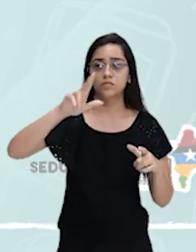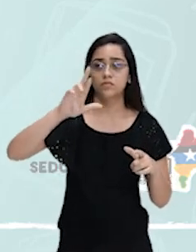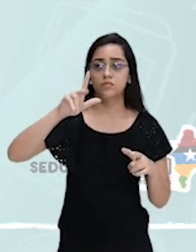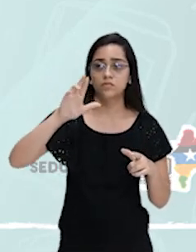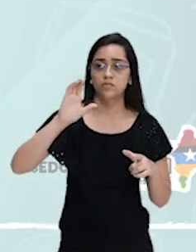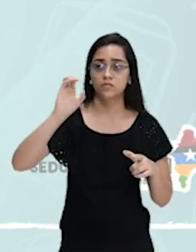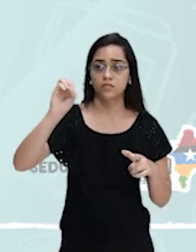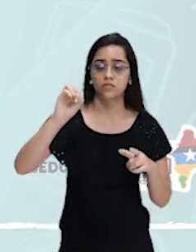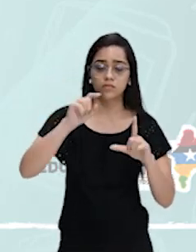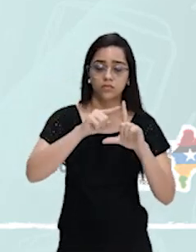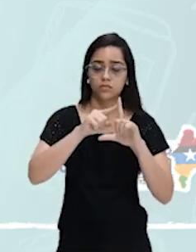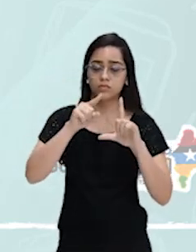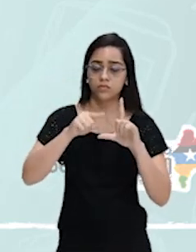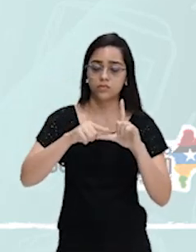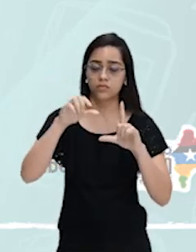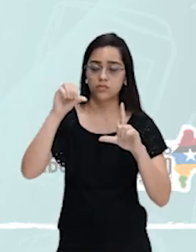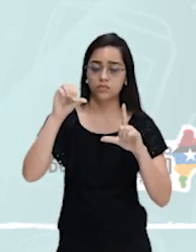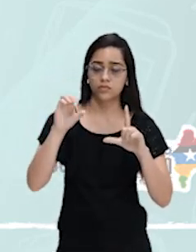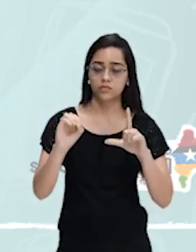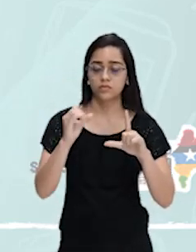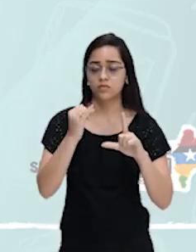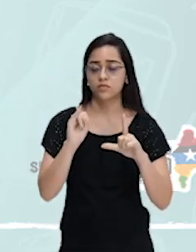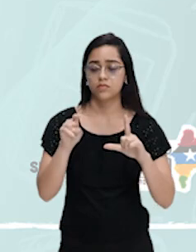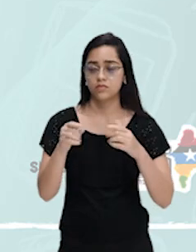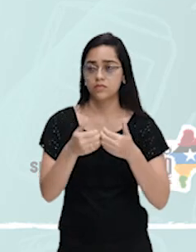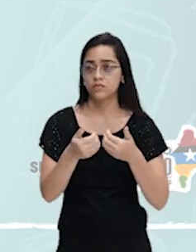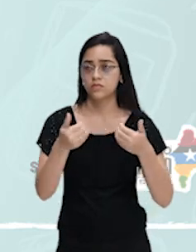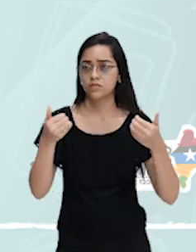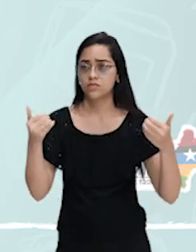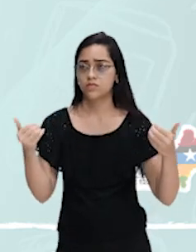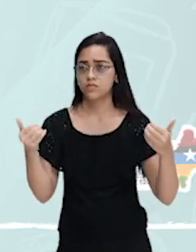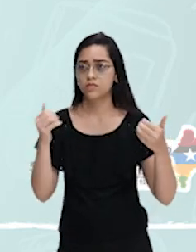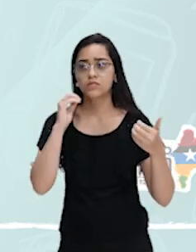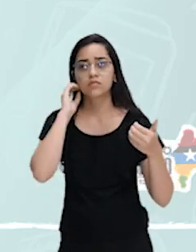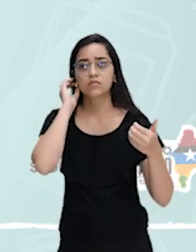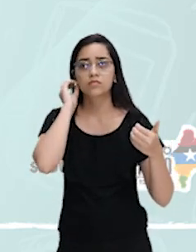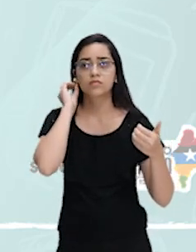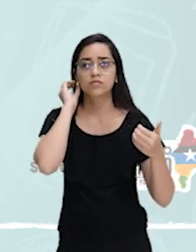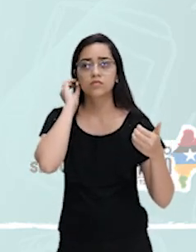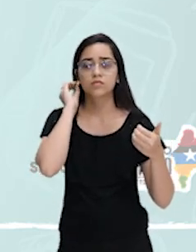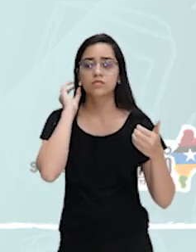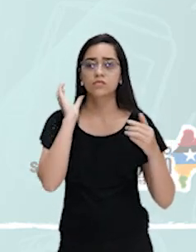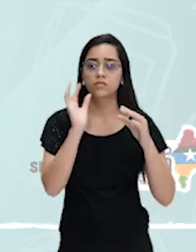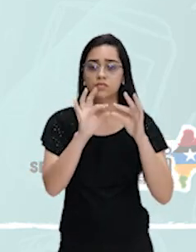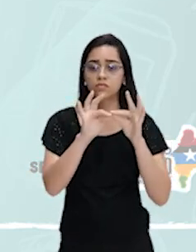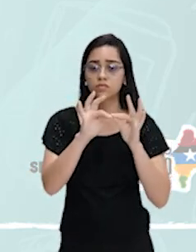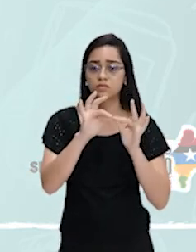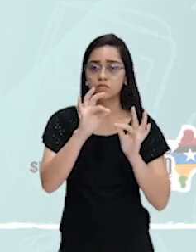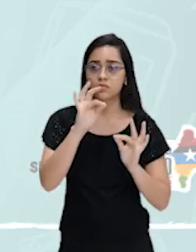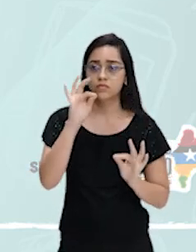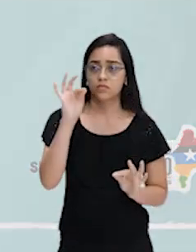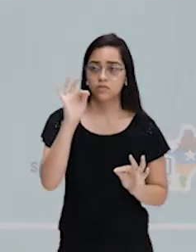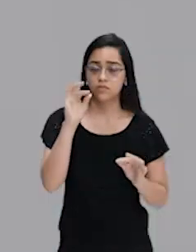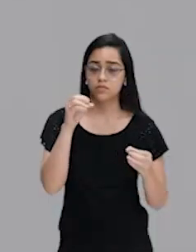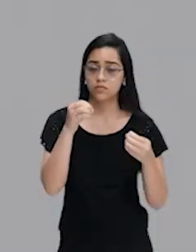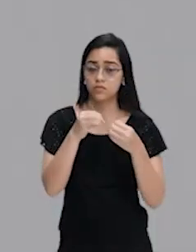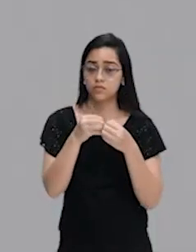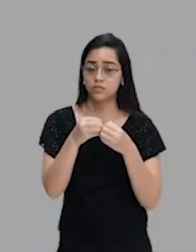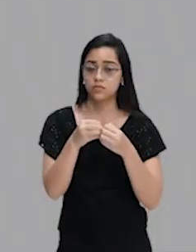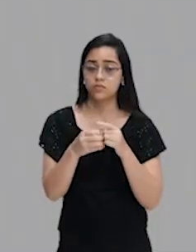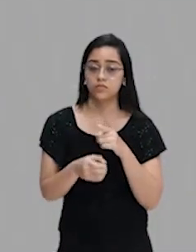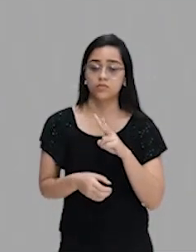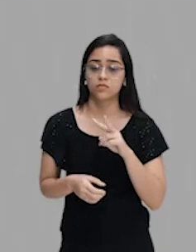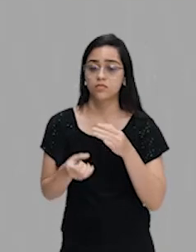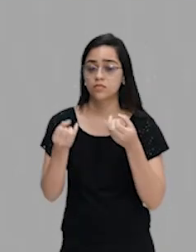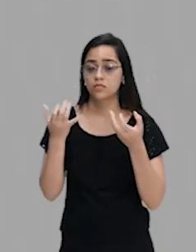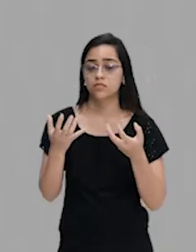zero e de 90 graus, certo? Se você está afastado do Equador, à medida que você se afasta do Equador e se aproxima dos polos, você